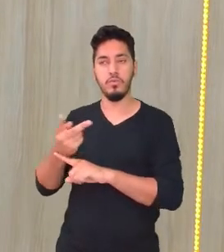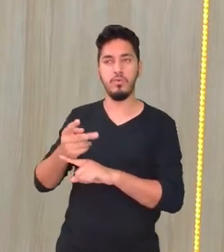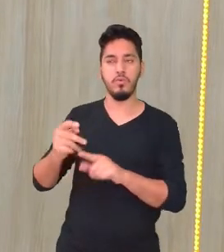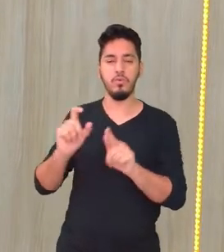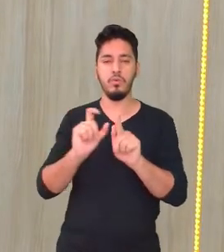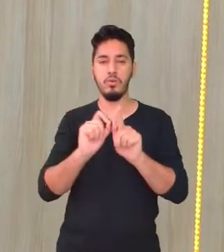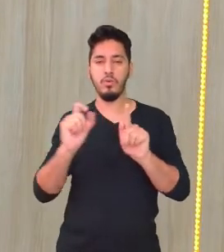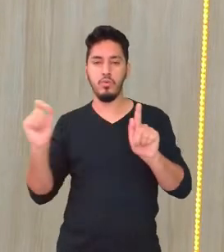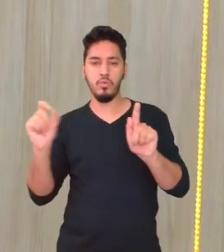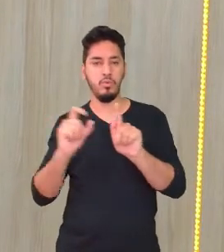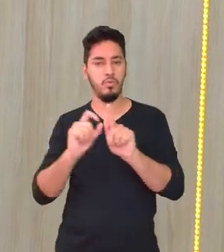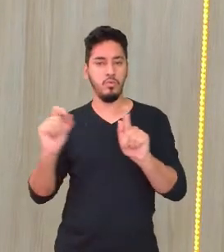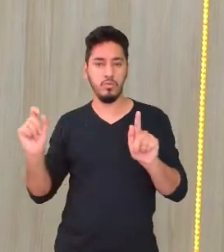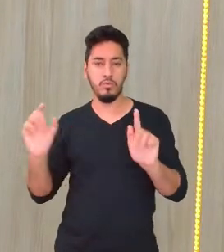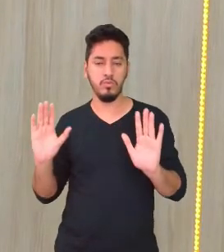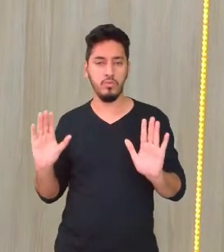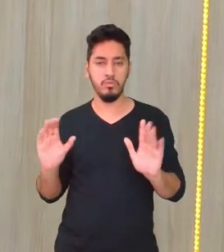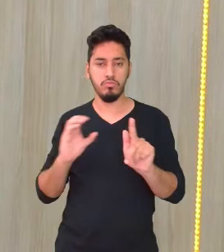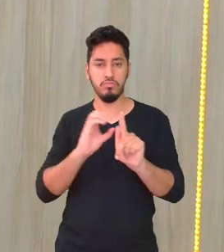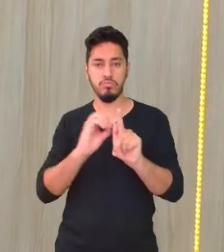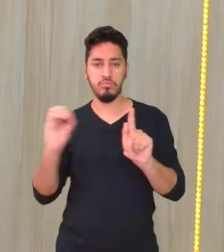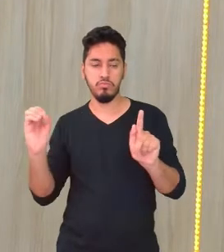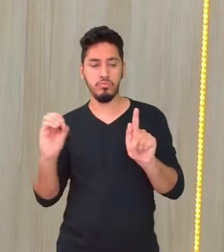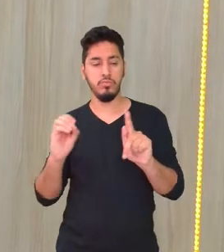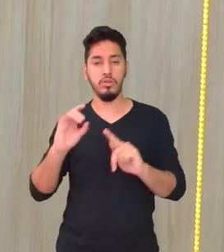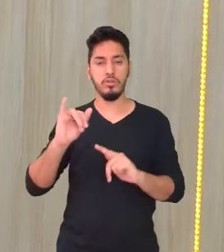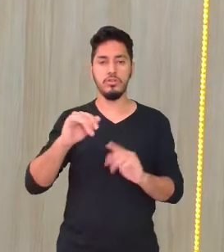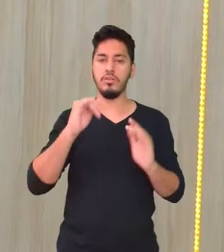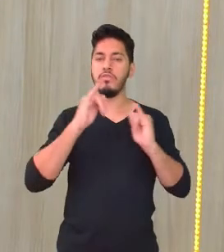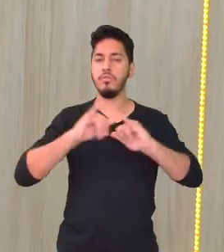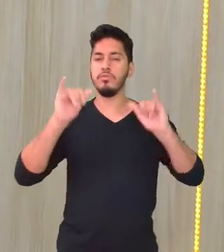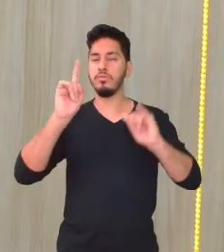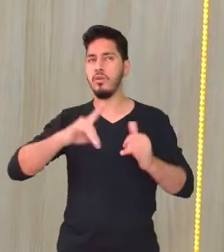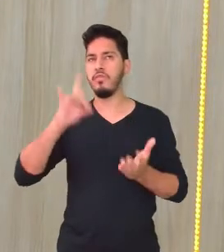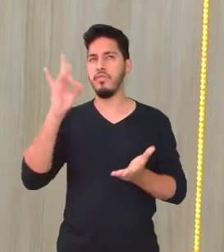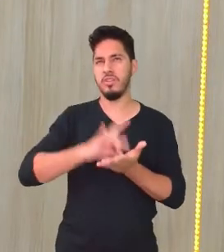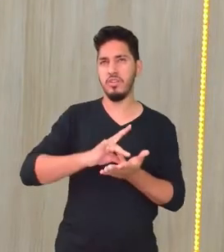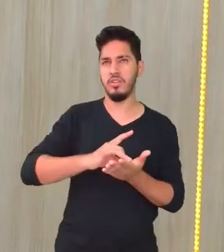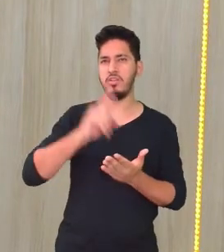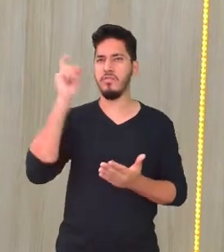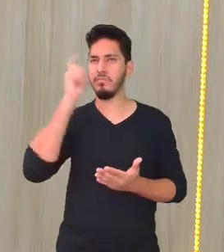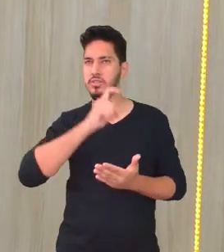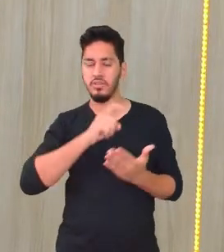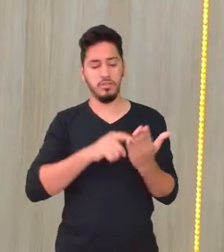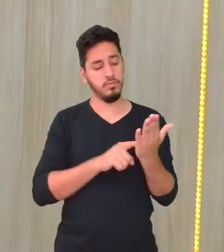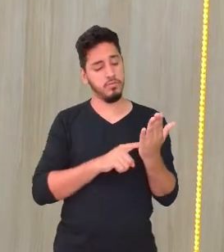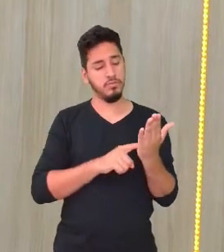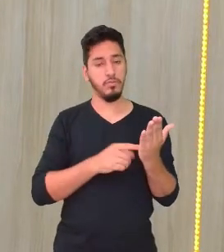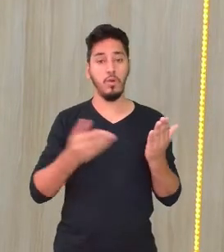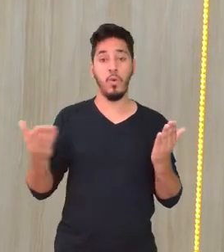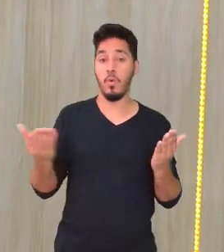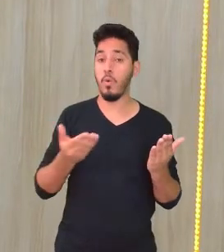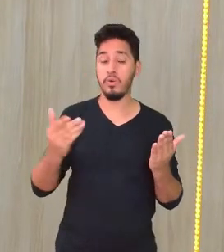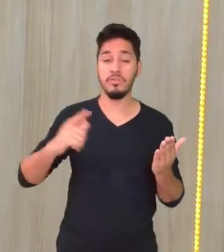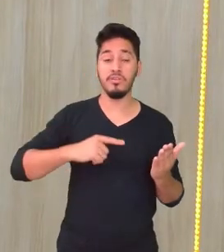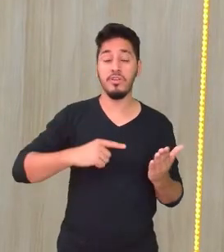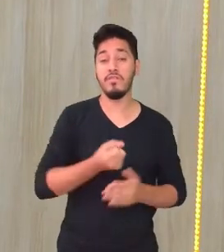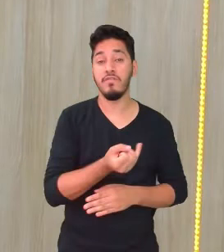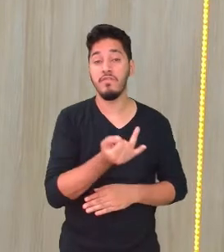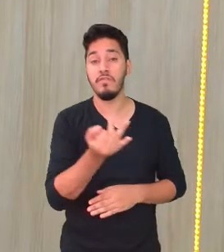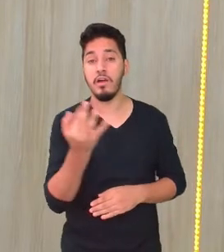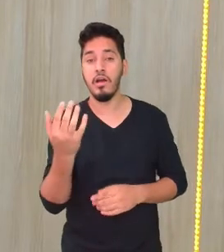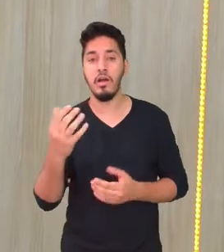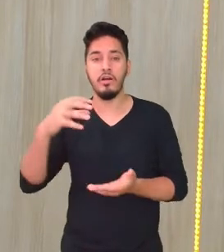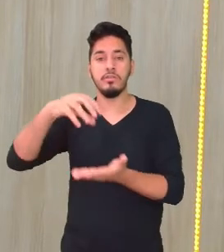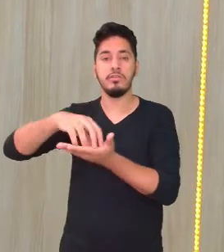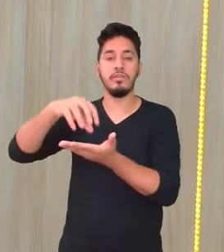Google, por exemplo, se uma informação é verdadeira ou falsa. Hoje existem vários centros,